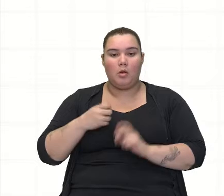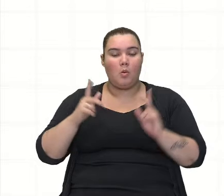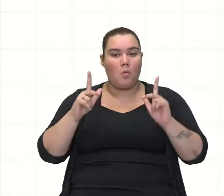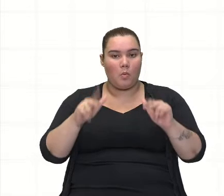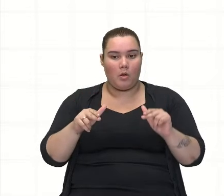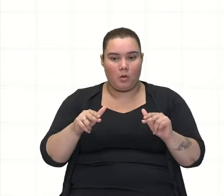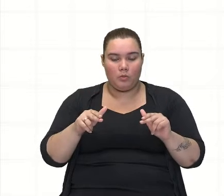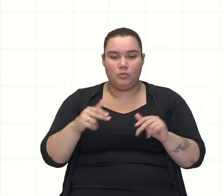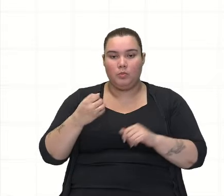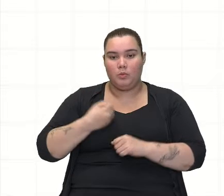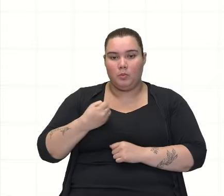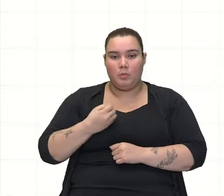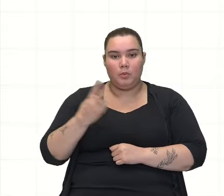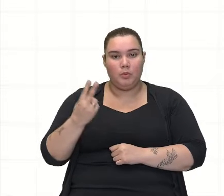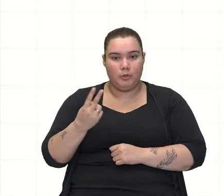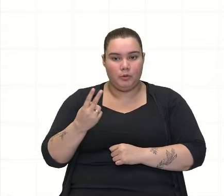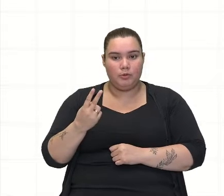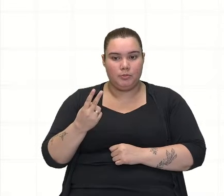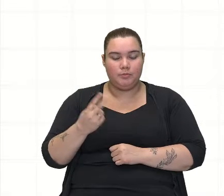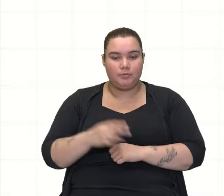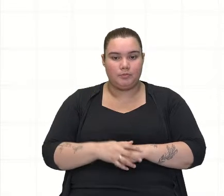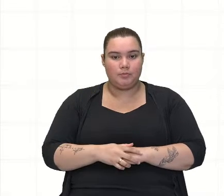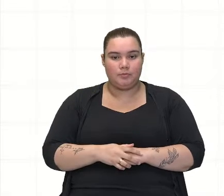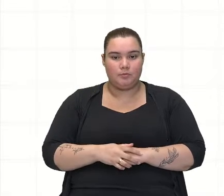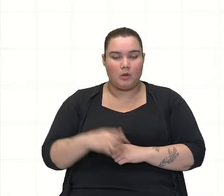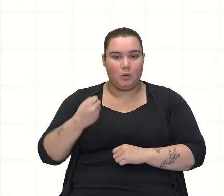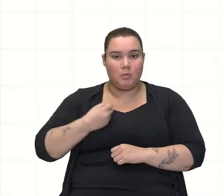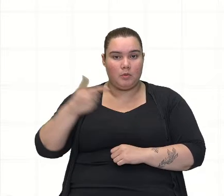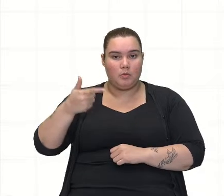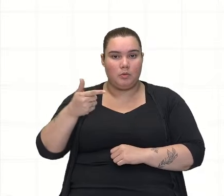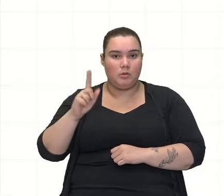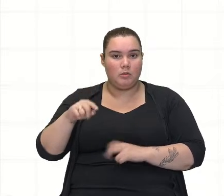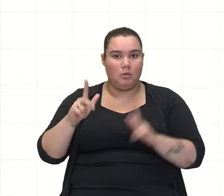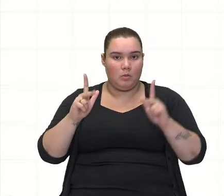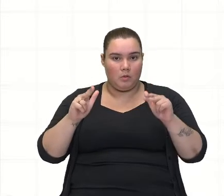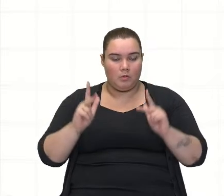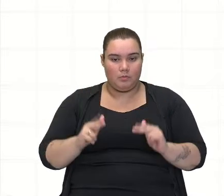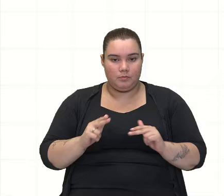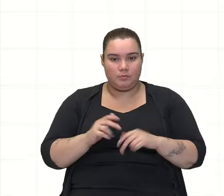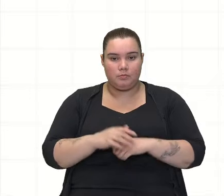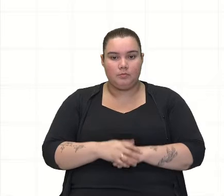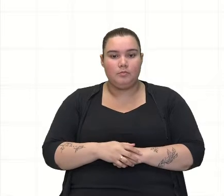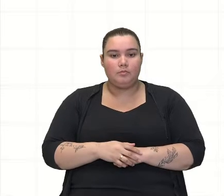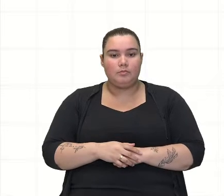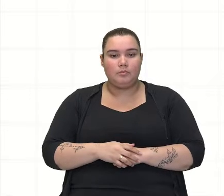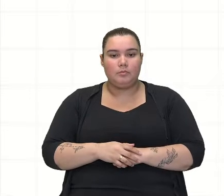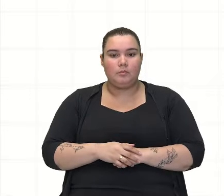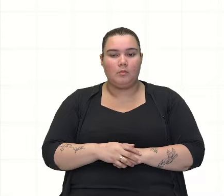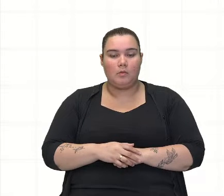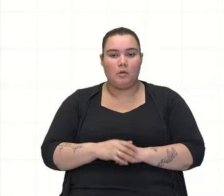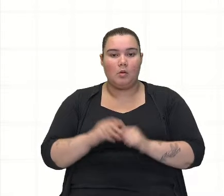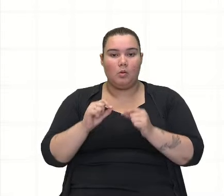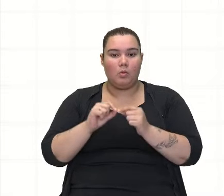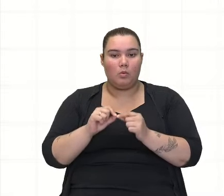coordenada, ó, 2 e 2, tá? Tem o mesmo valor em X. E no eixo Y,